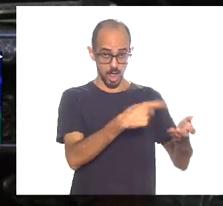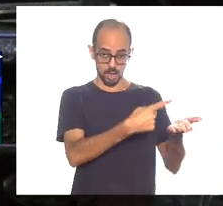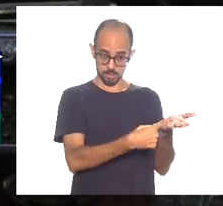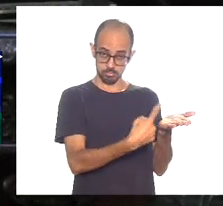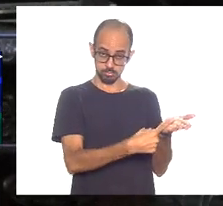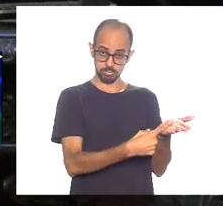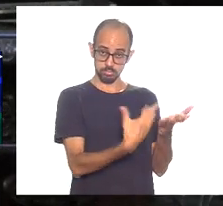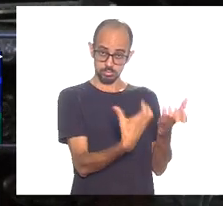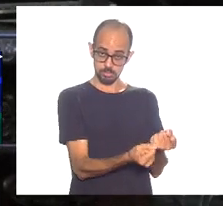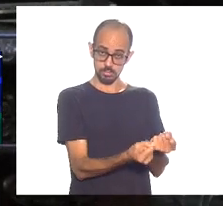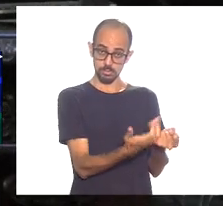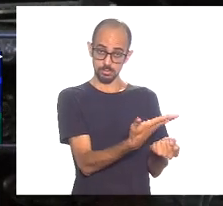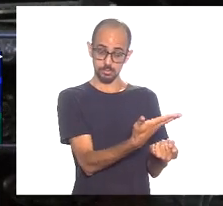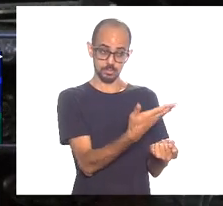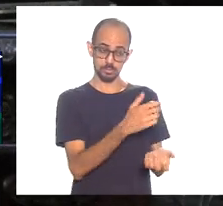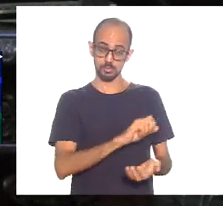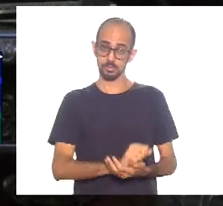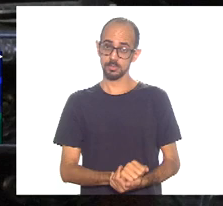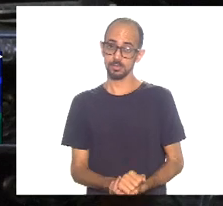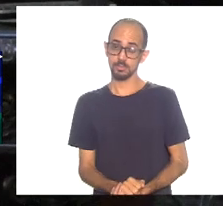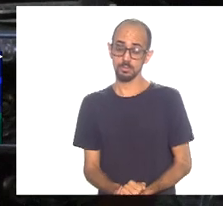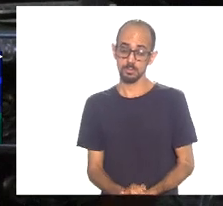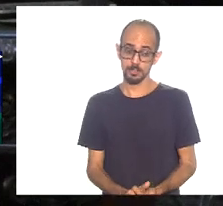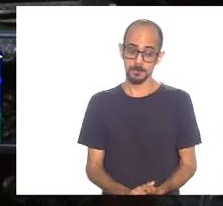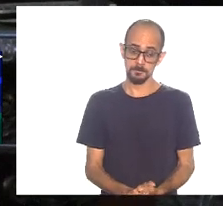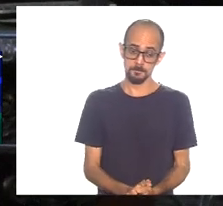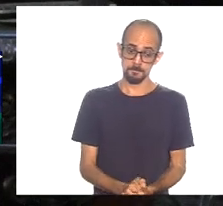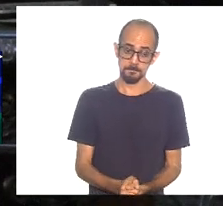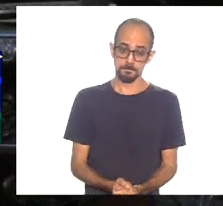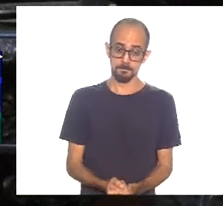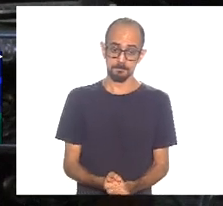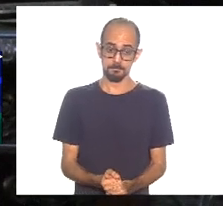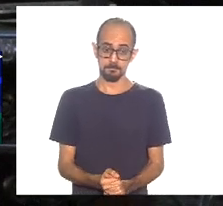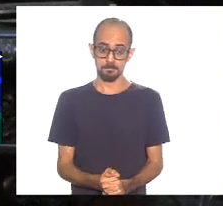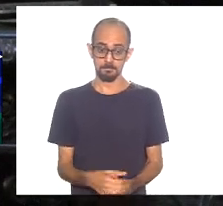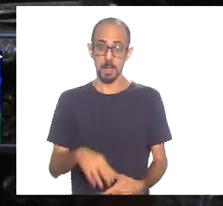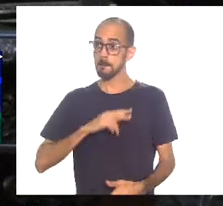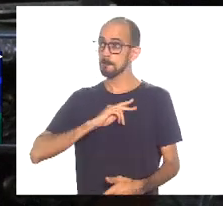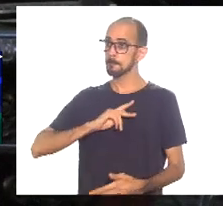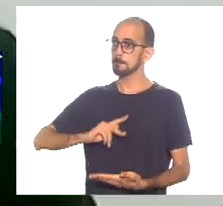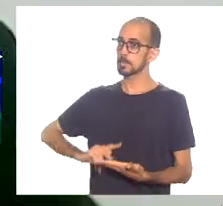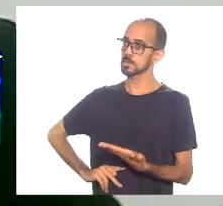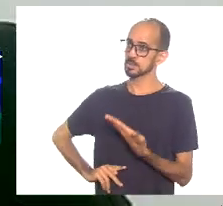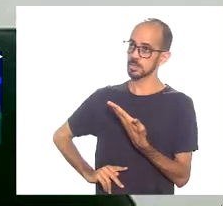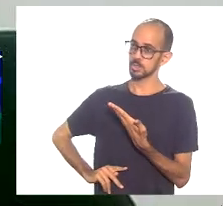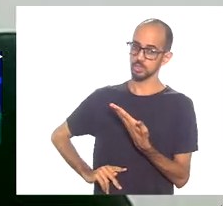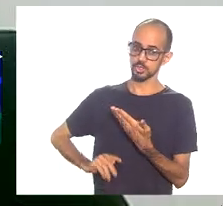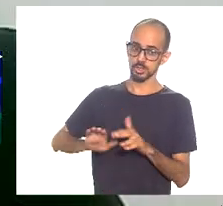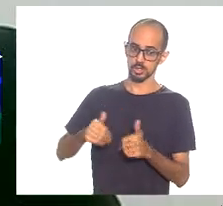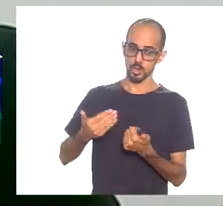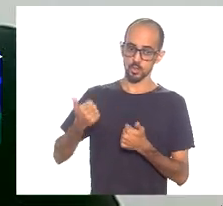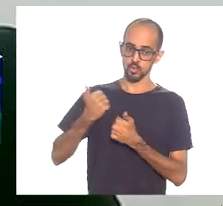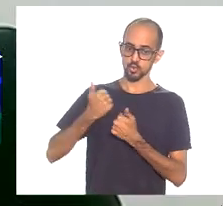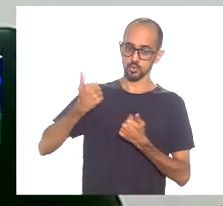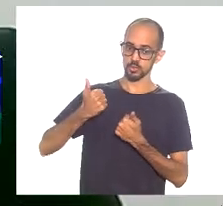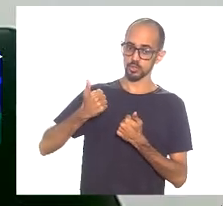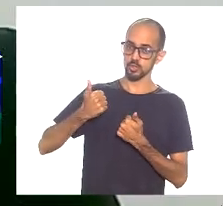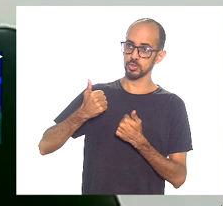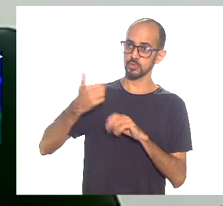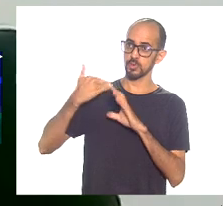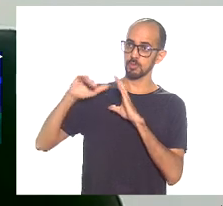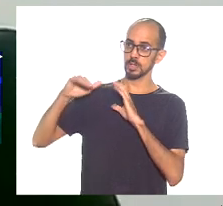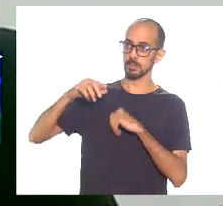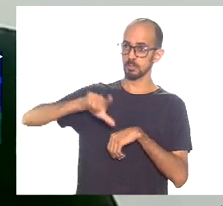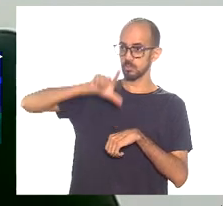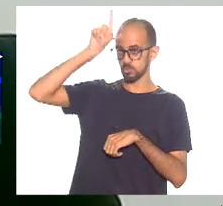acordo aos 10 vezes nós colhemos dos votos da ccj é o que foi o deputado diz